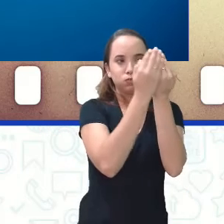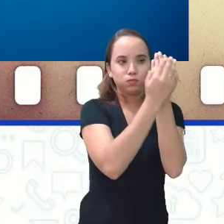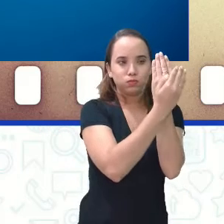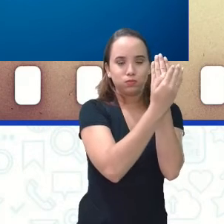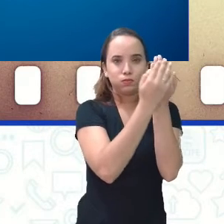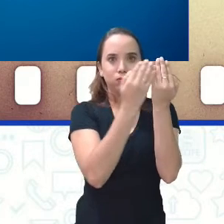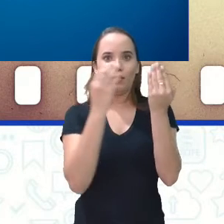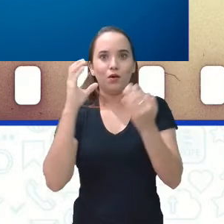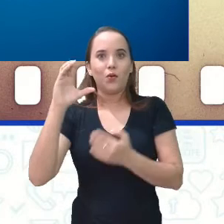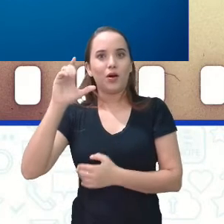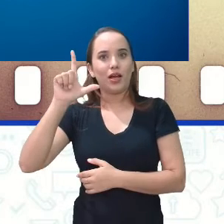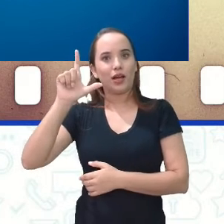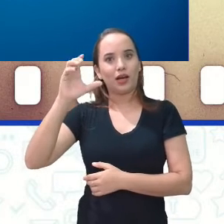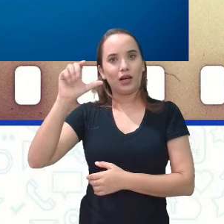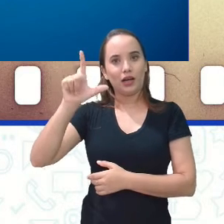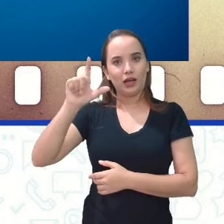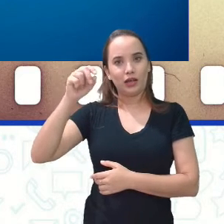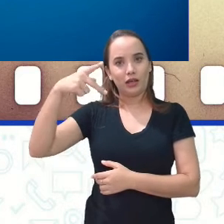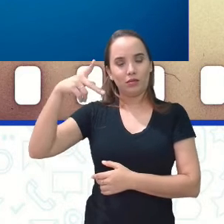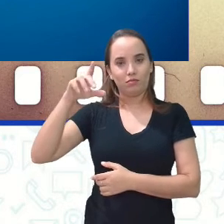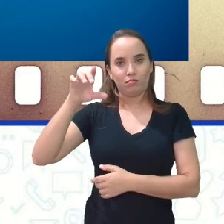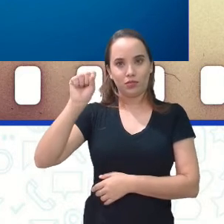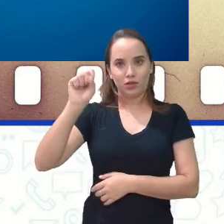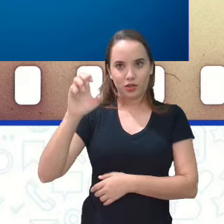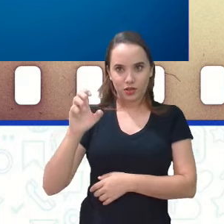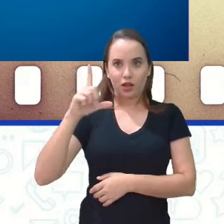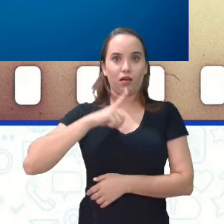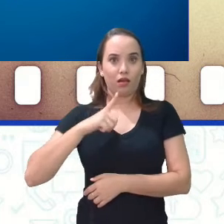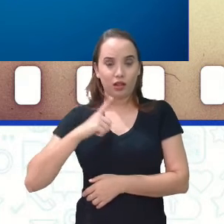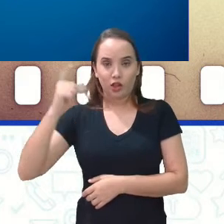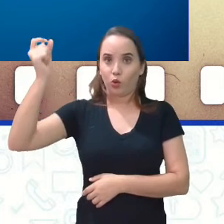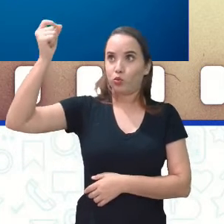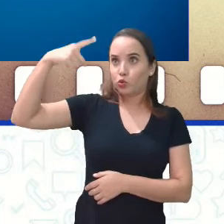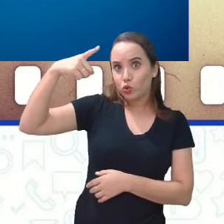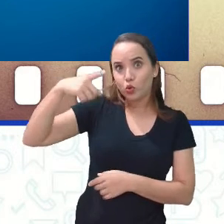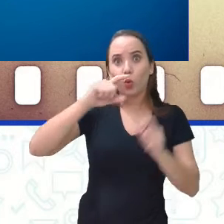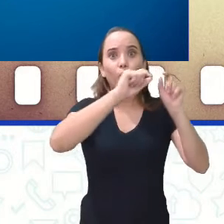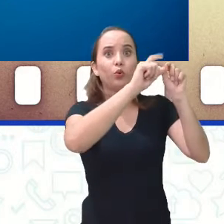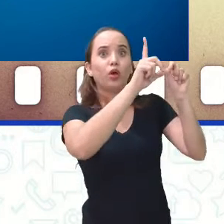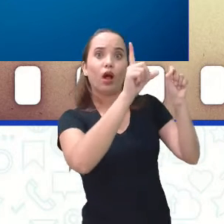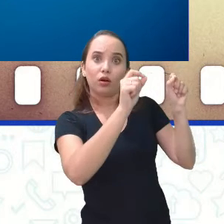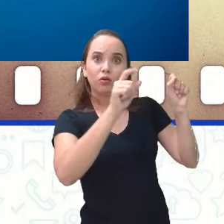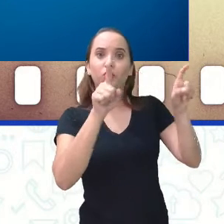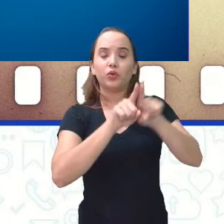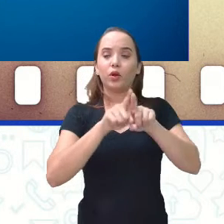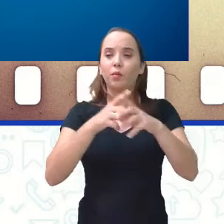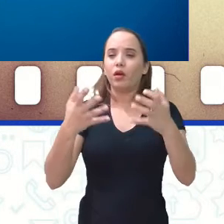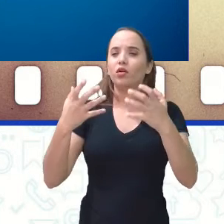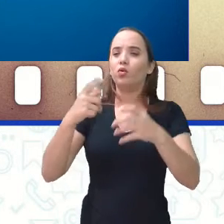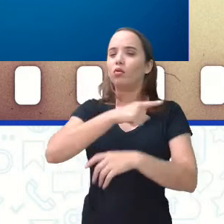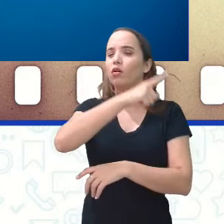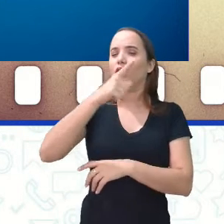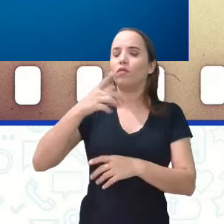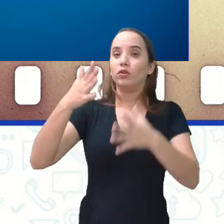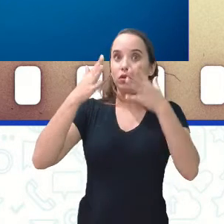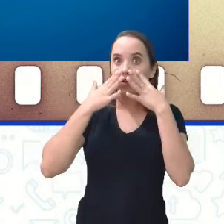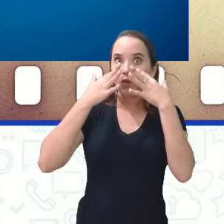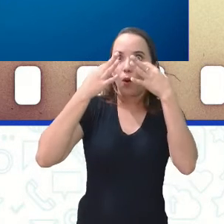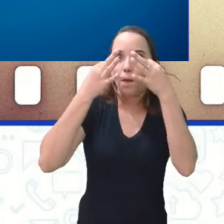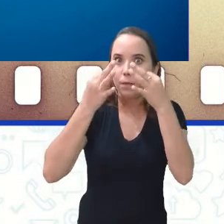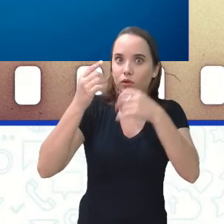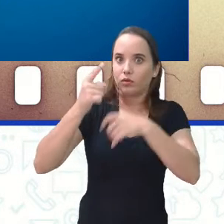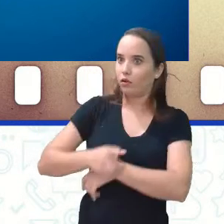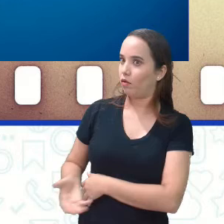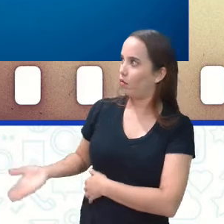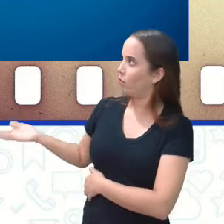né? E em relação ao eclipse lunar e eclipse solar, eu estou trazendo para vocês, quero que vocês observem bem essa imagem,